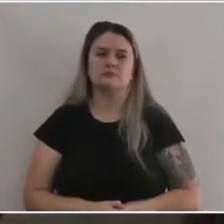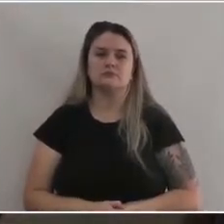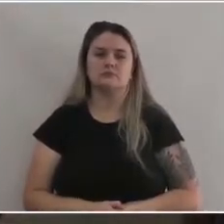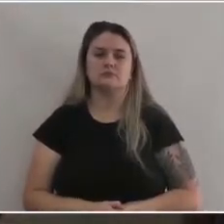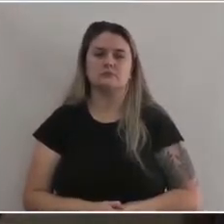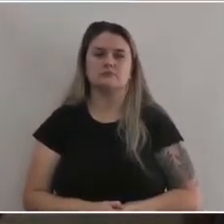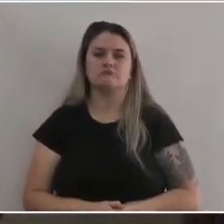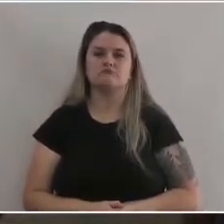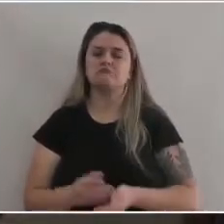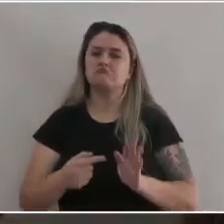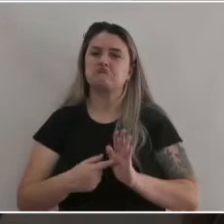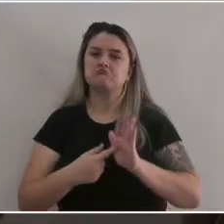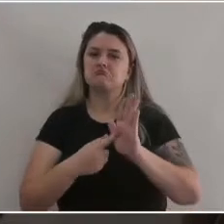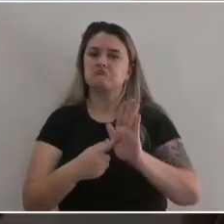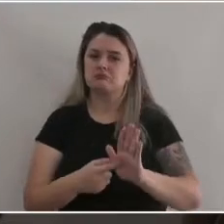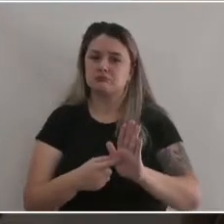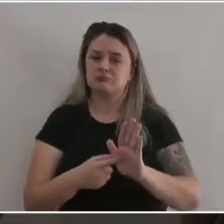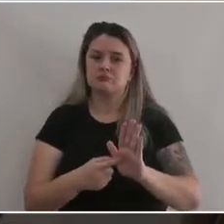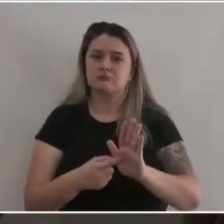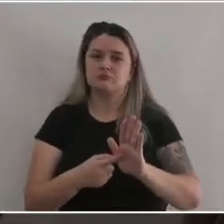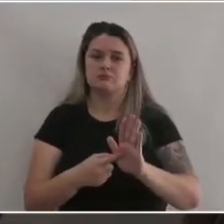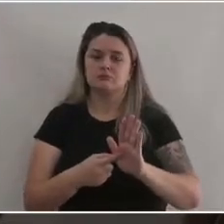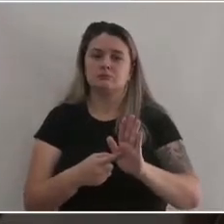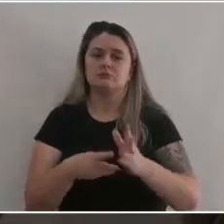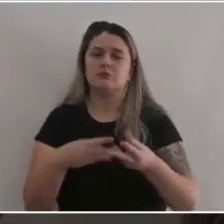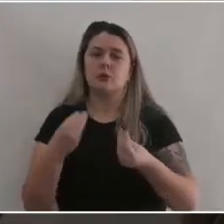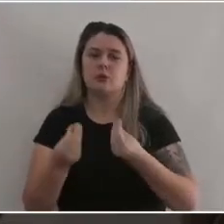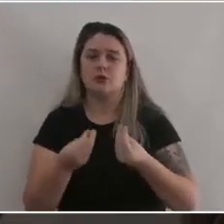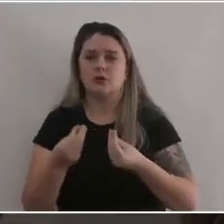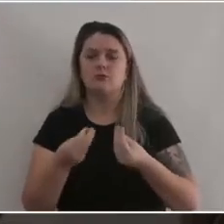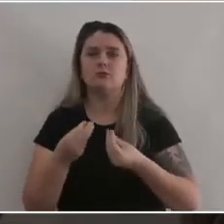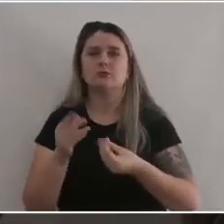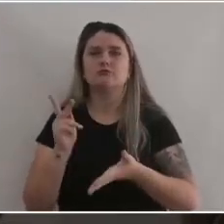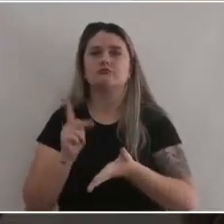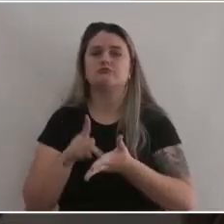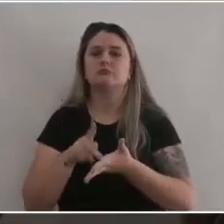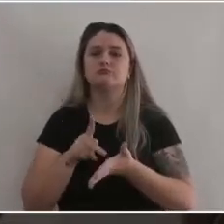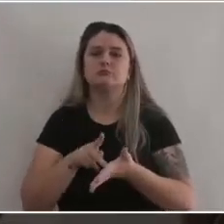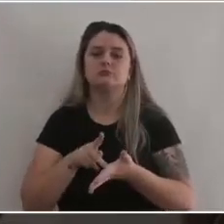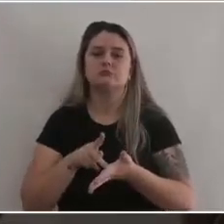Então, demonstrando dessa forma como realmente